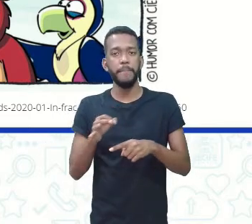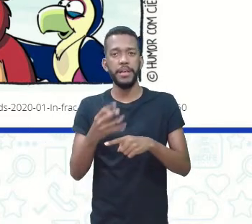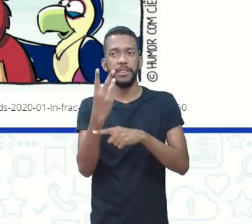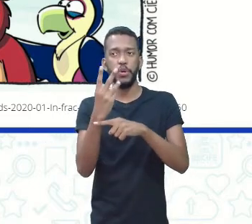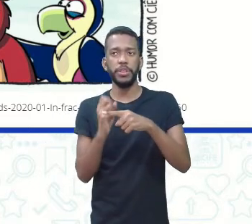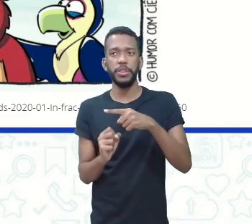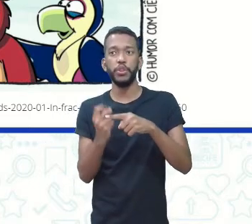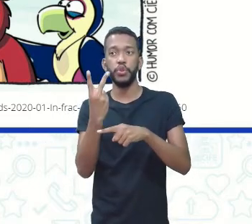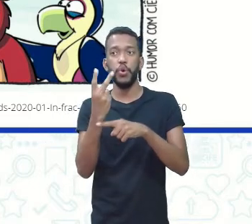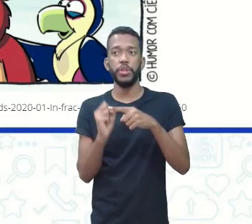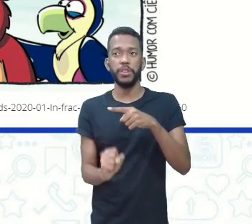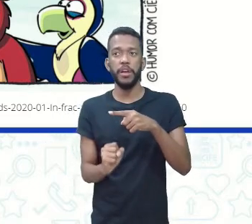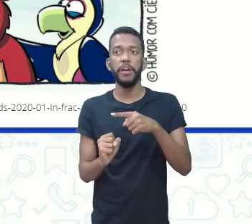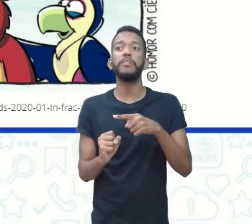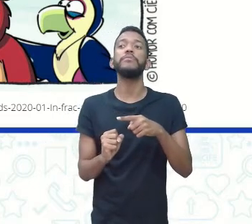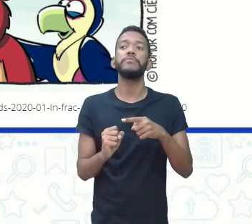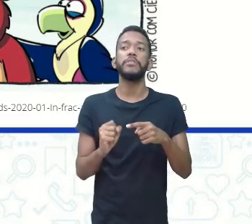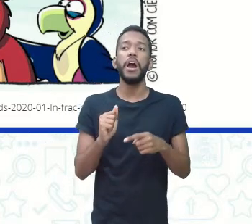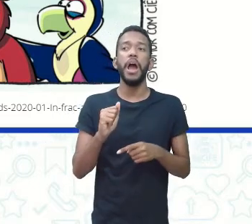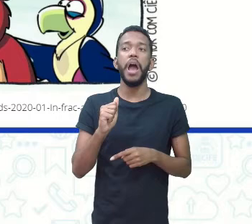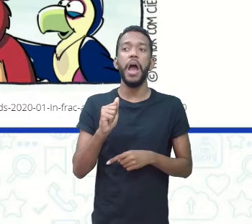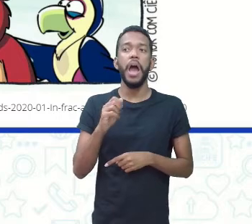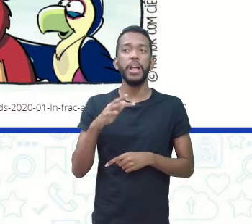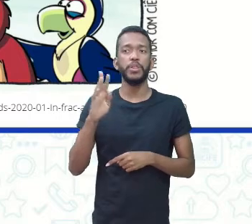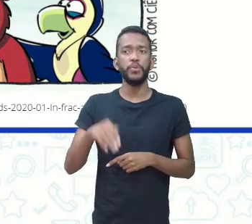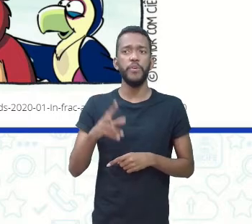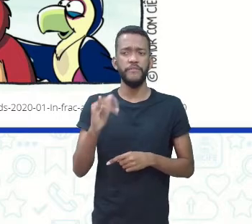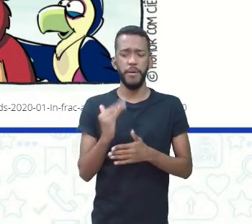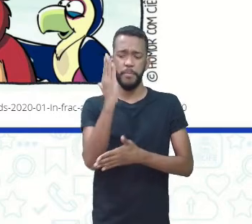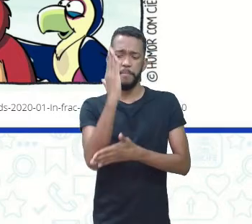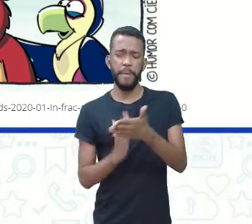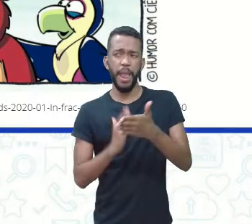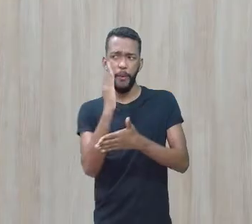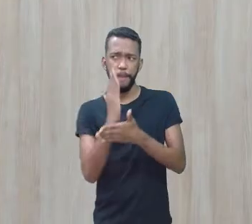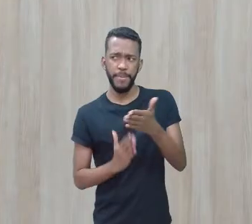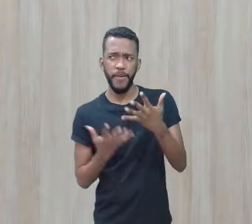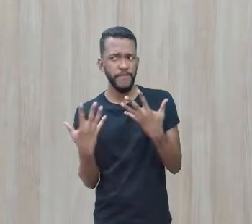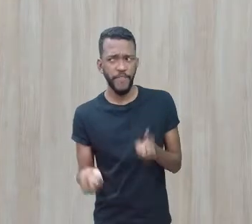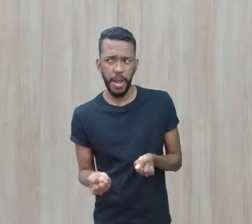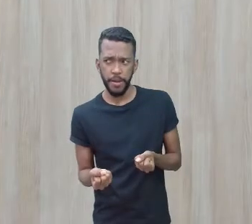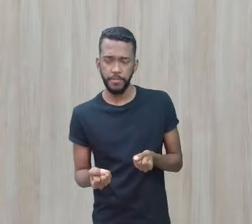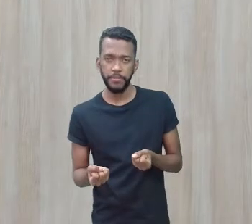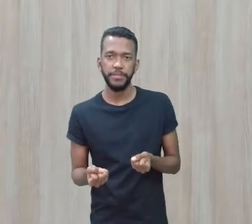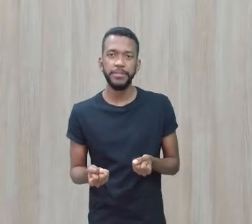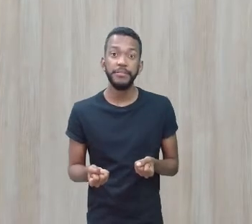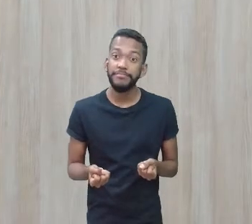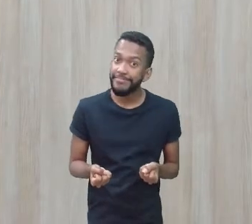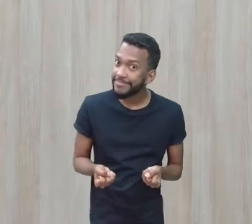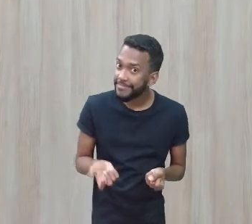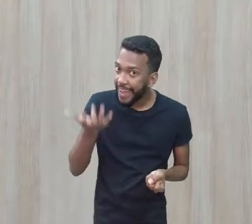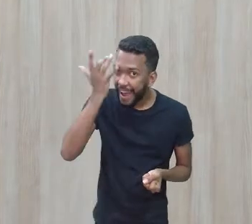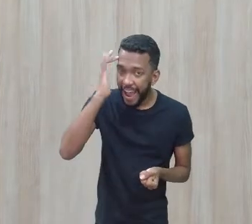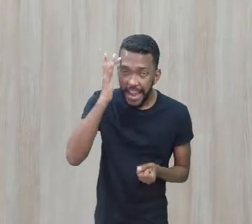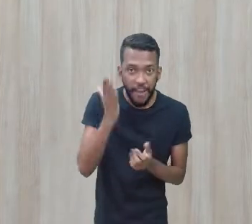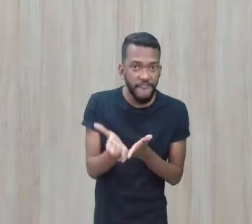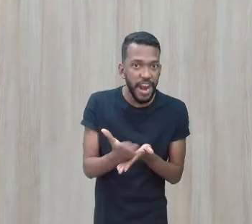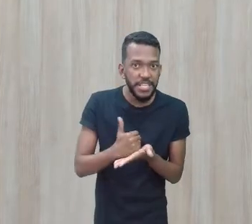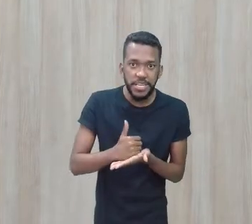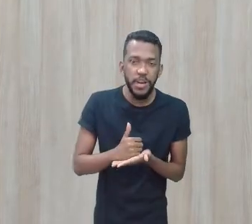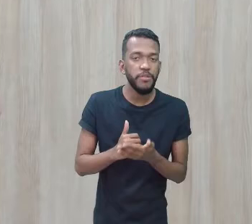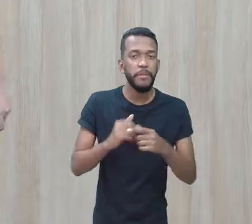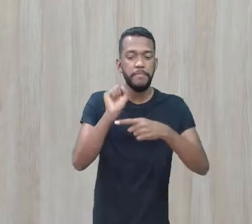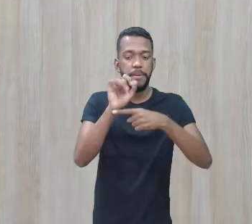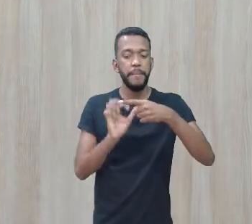fala, vamos rachar meio a meio? E aí, gente? Será que a gente nunca usa a fração na nossa